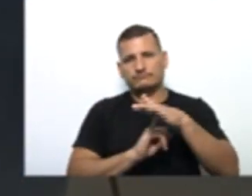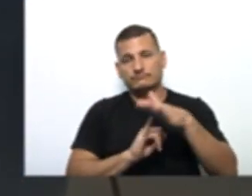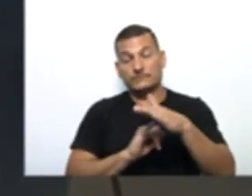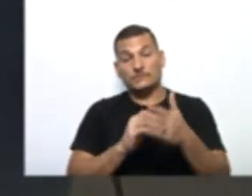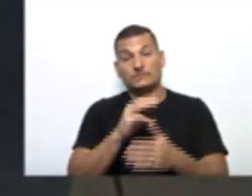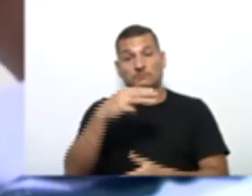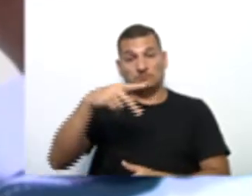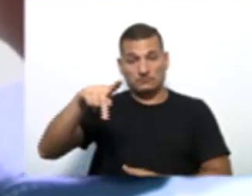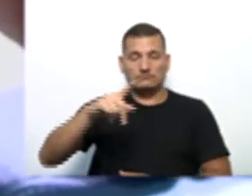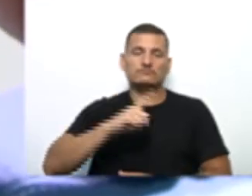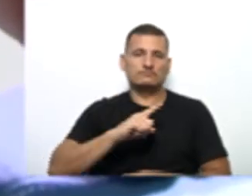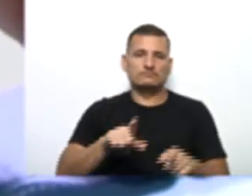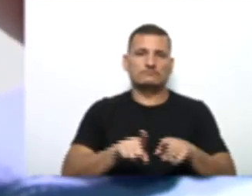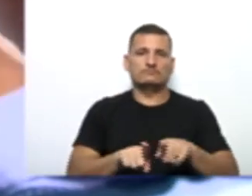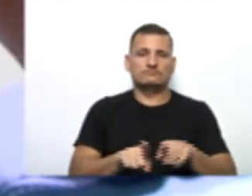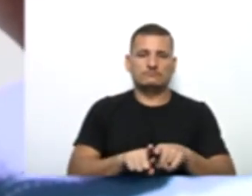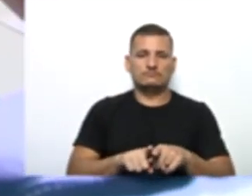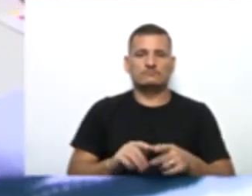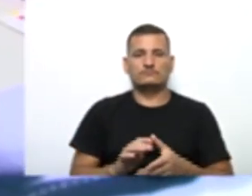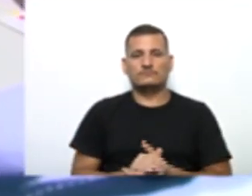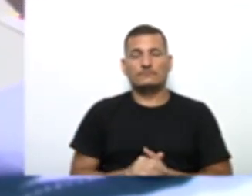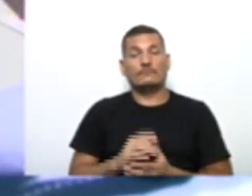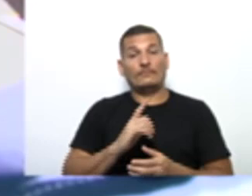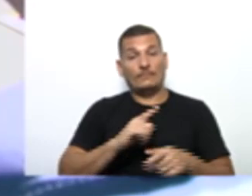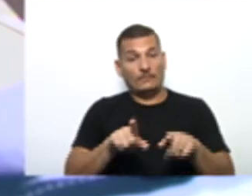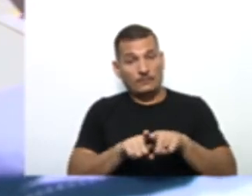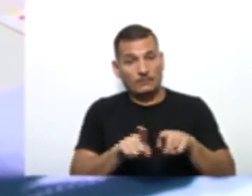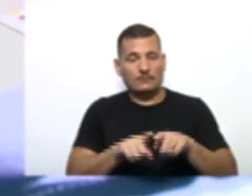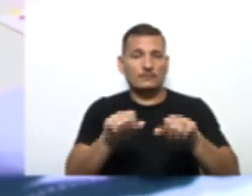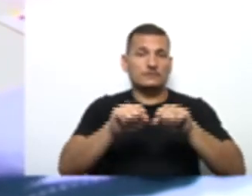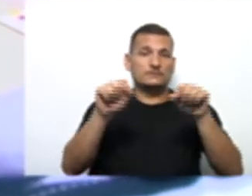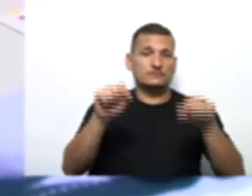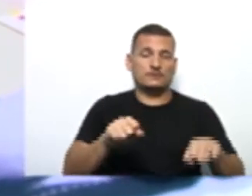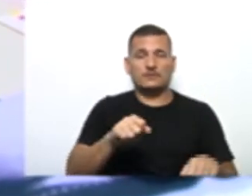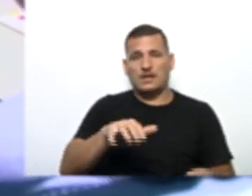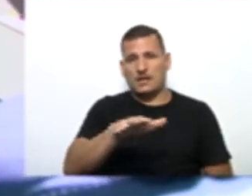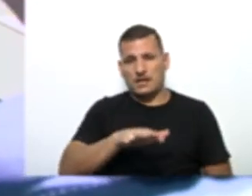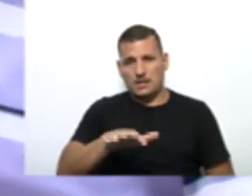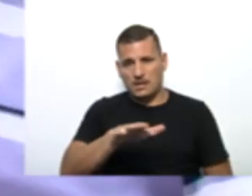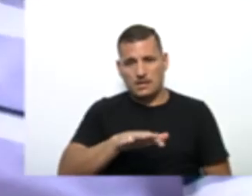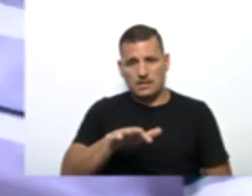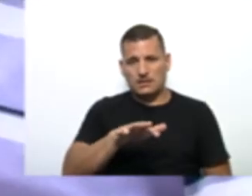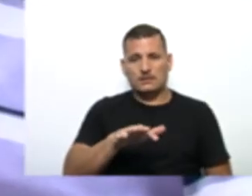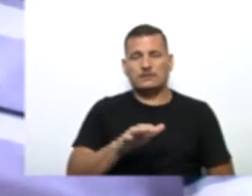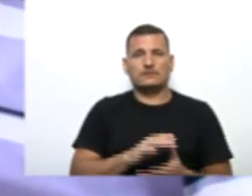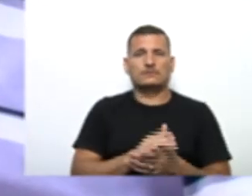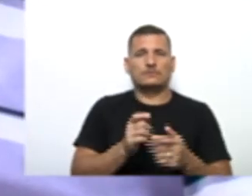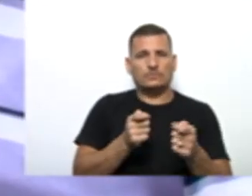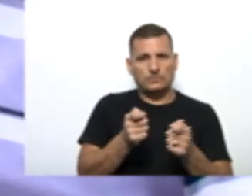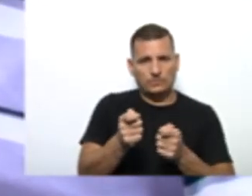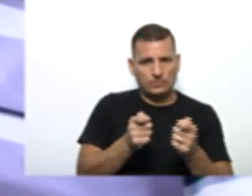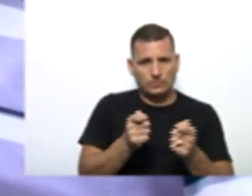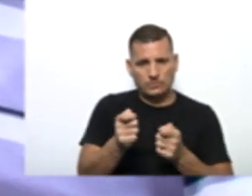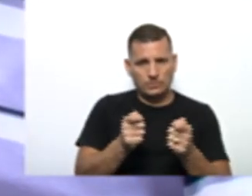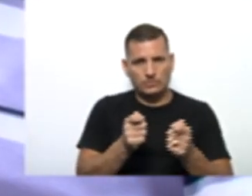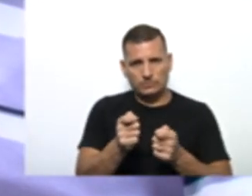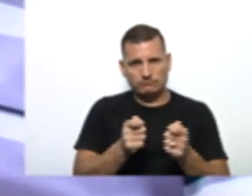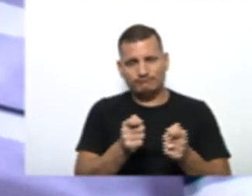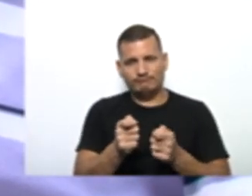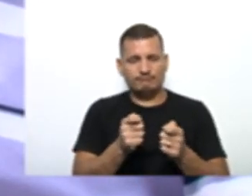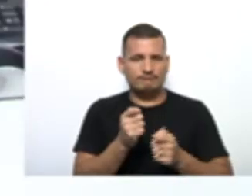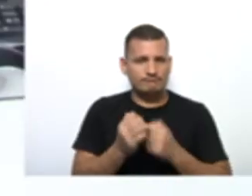tem. E temos também, né, sistemas da área finalística, que são sistemas de controle de processos,